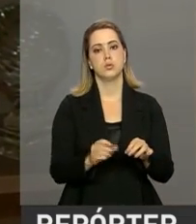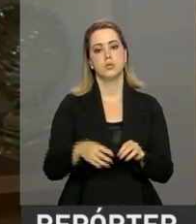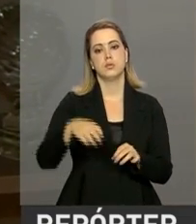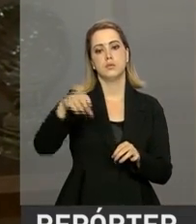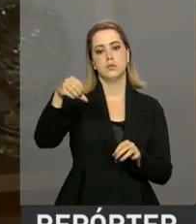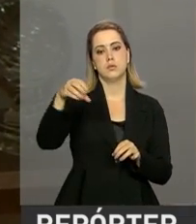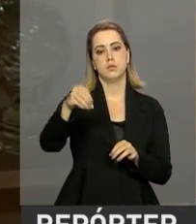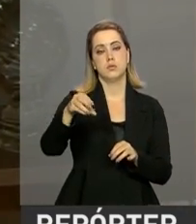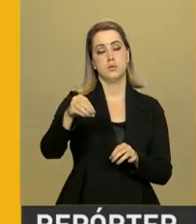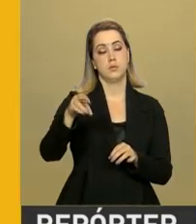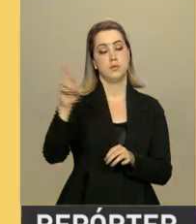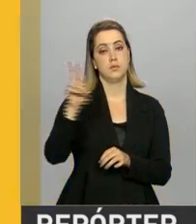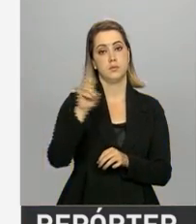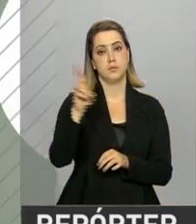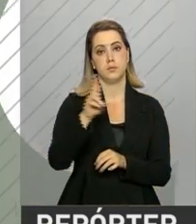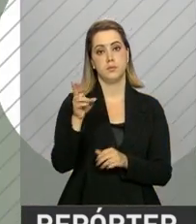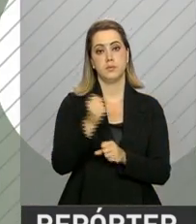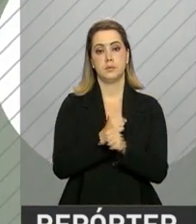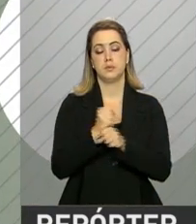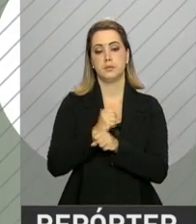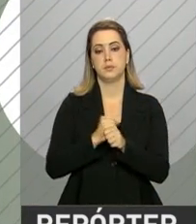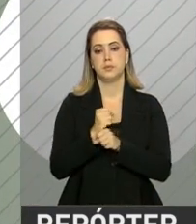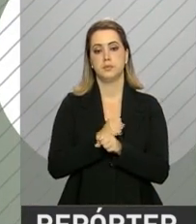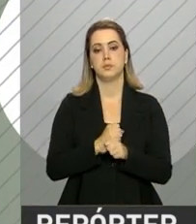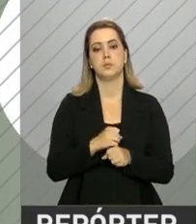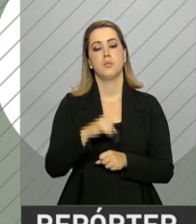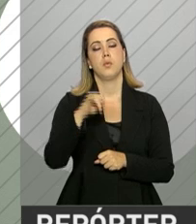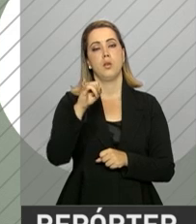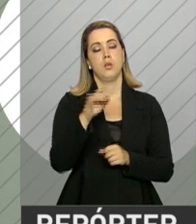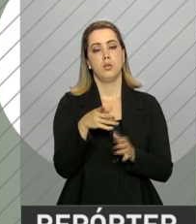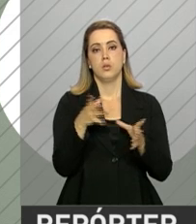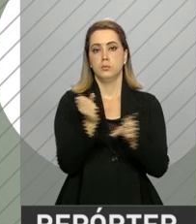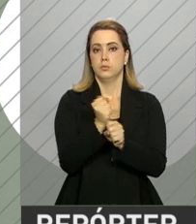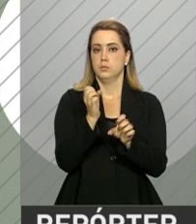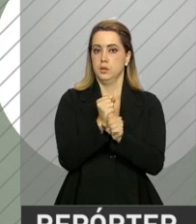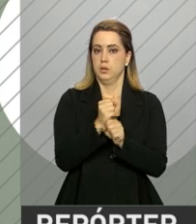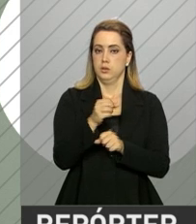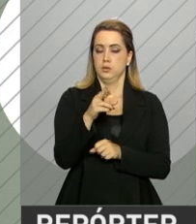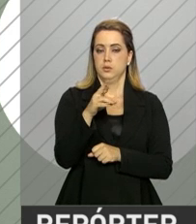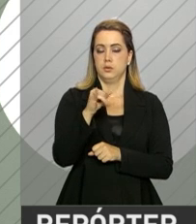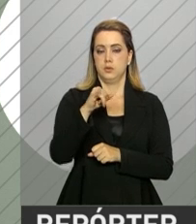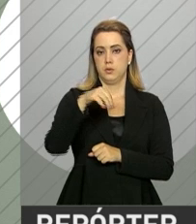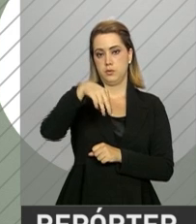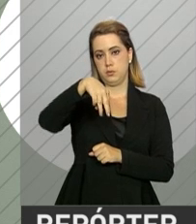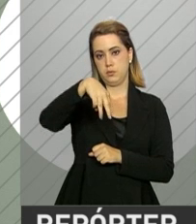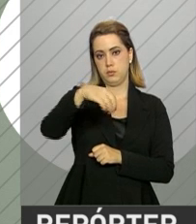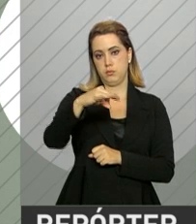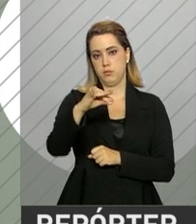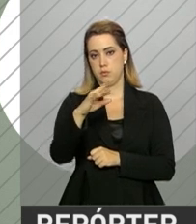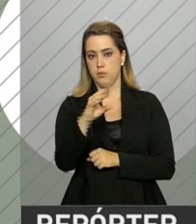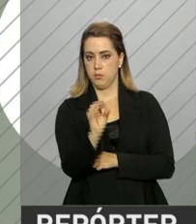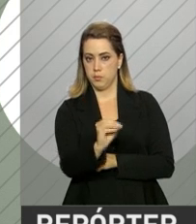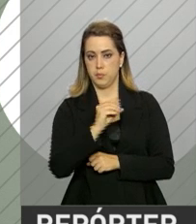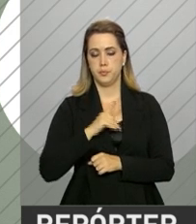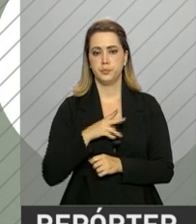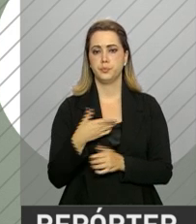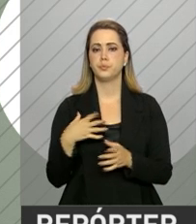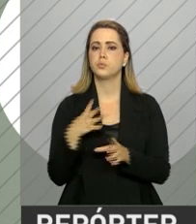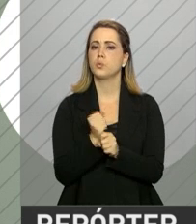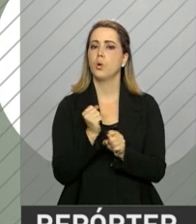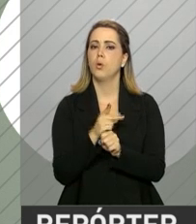900 por ano os cálculos são do em metro e foram baseados em uma casa com dois quartos televisão